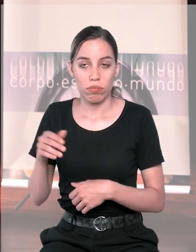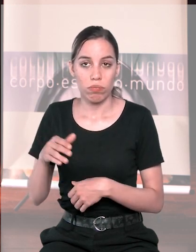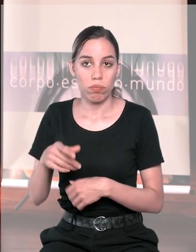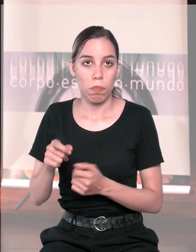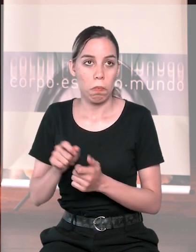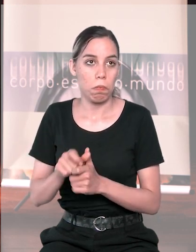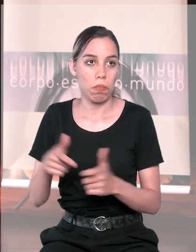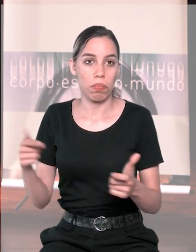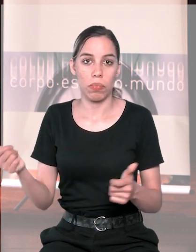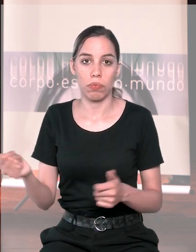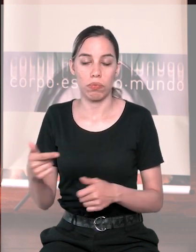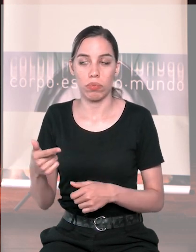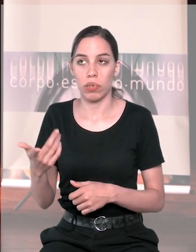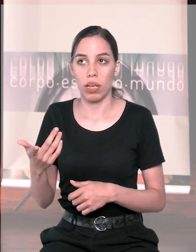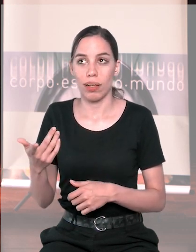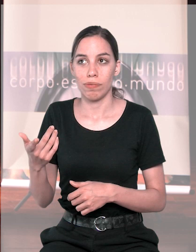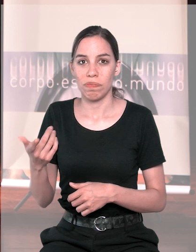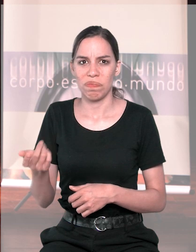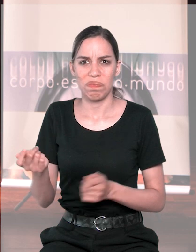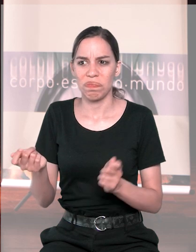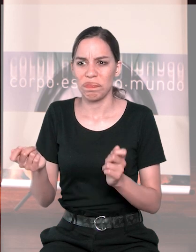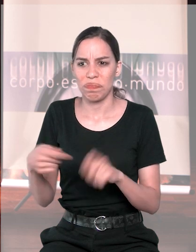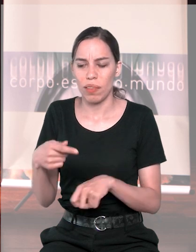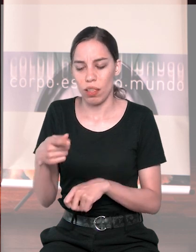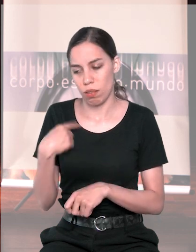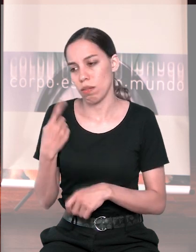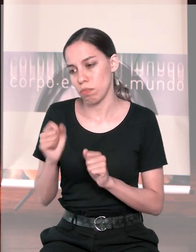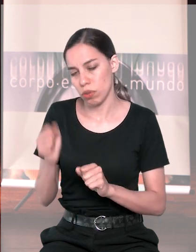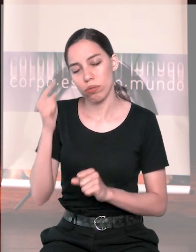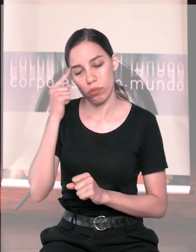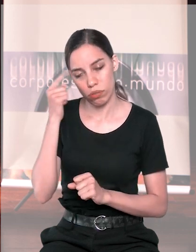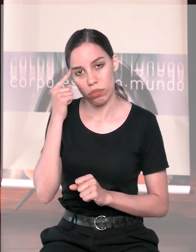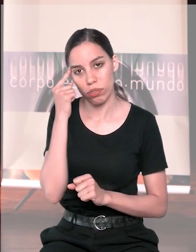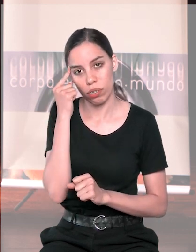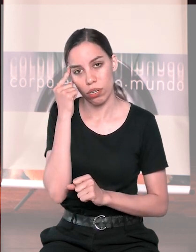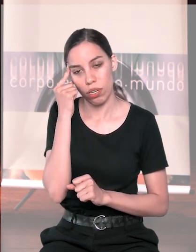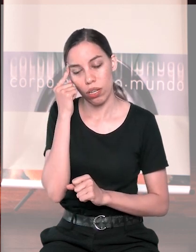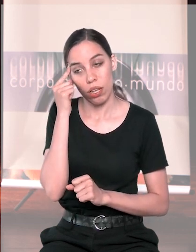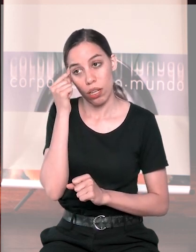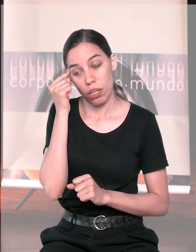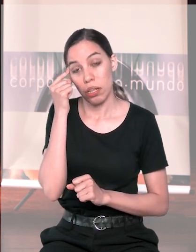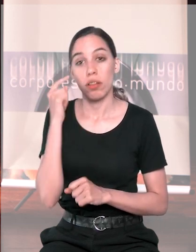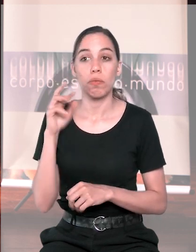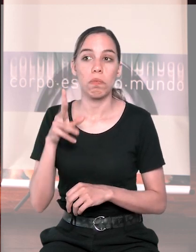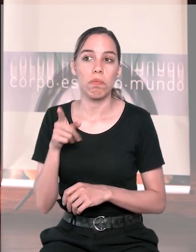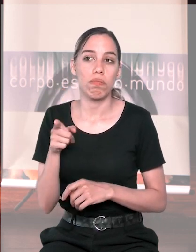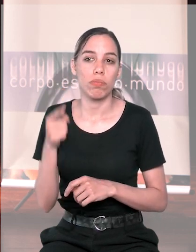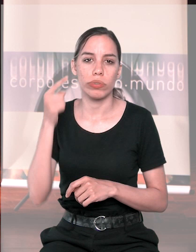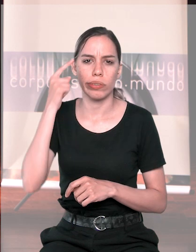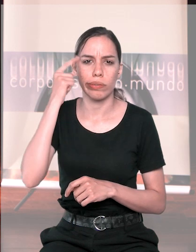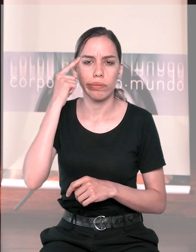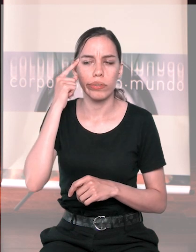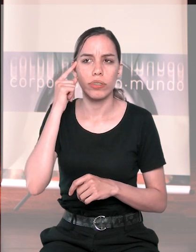inclusive não há, sabe, a gente pode levar o pensamento ali, só que não é, digamos, só que para voltar para a minha fala, não é que é wittgensteiniano,